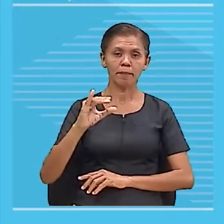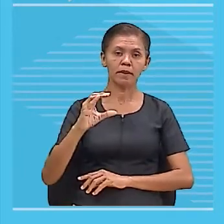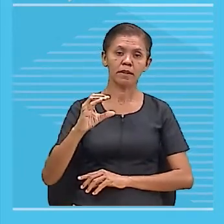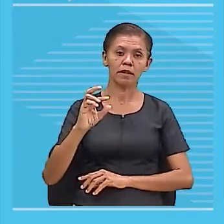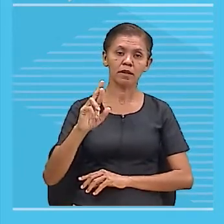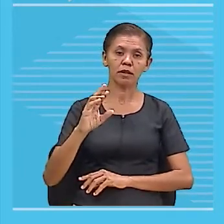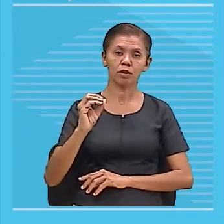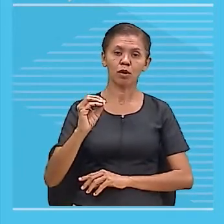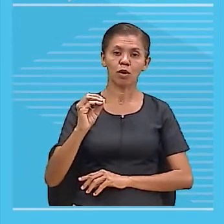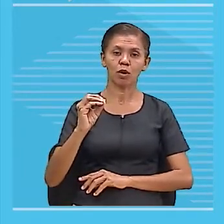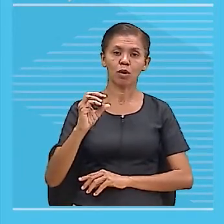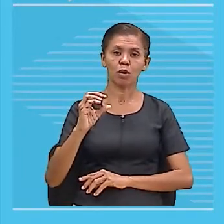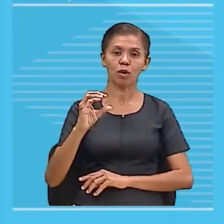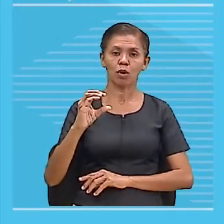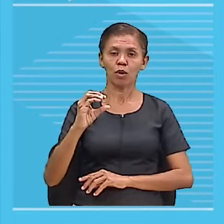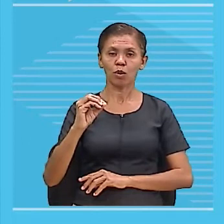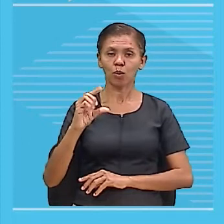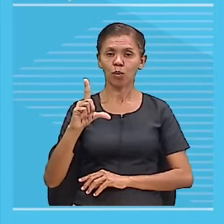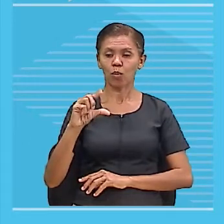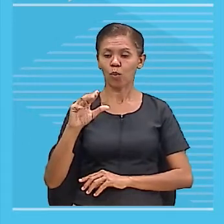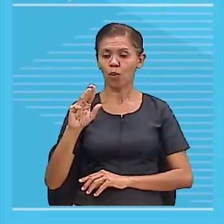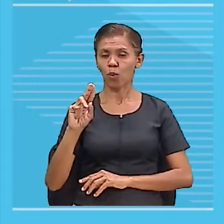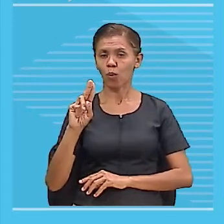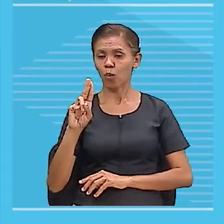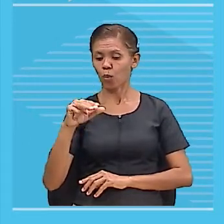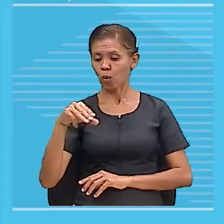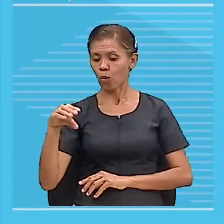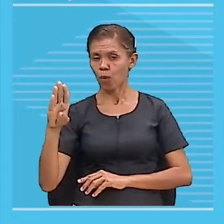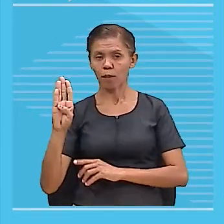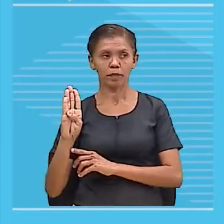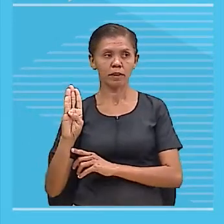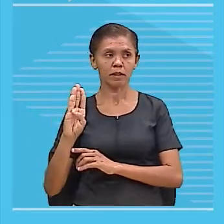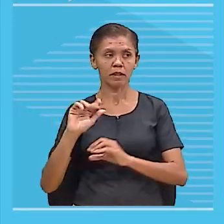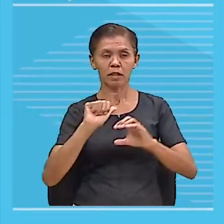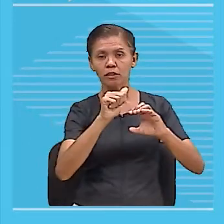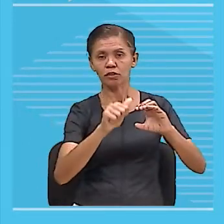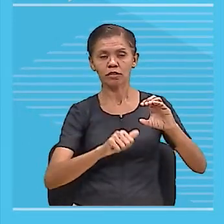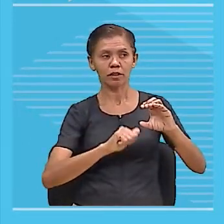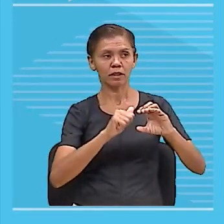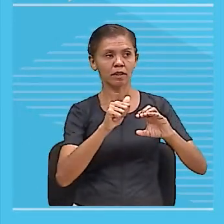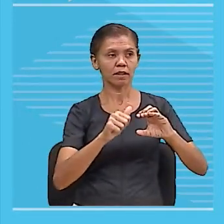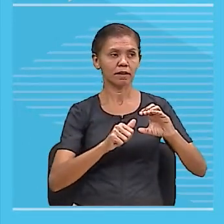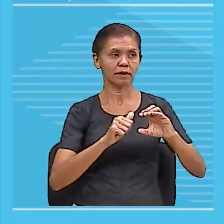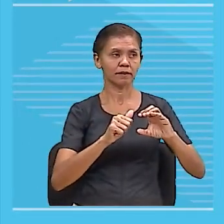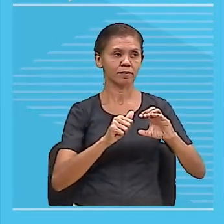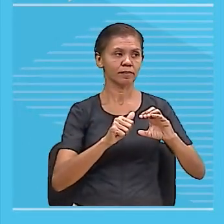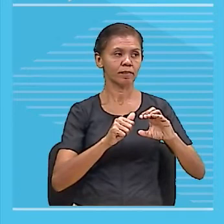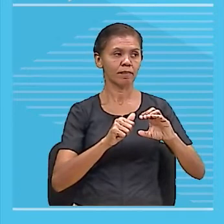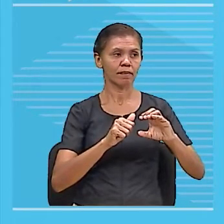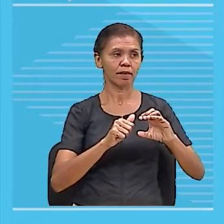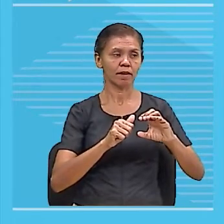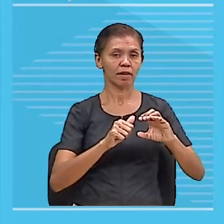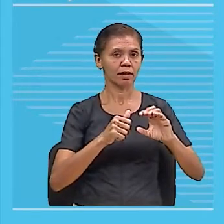microcoulomb de carga elétrica. Então você já observa que aqui ele te dá